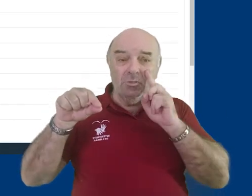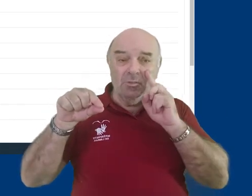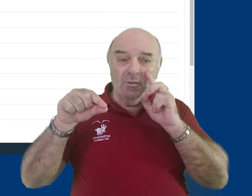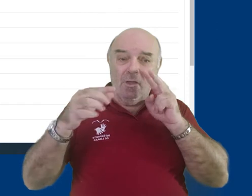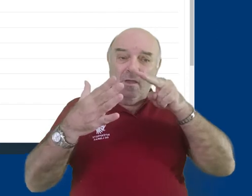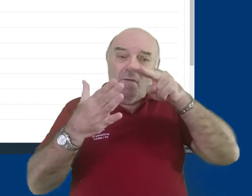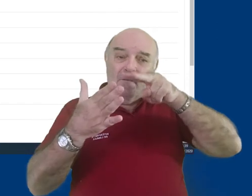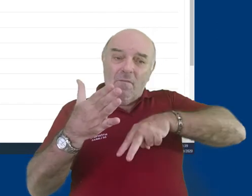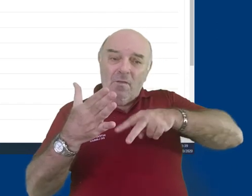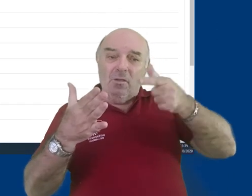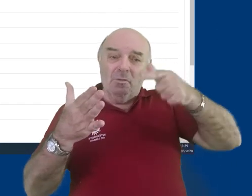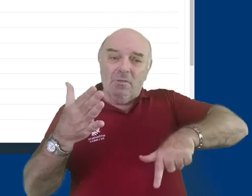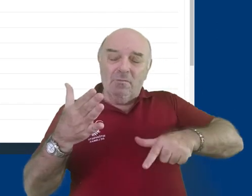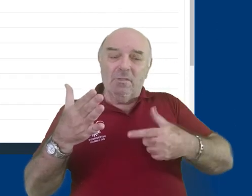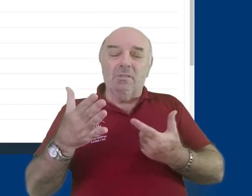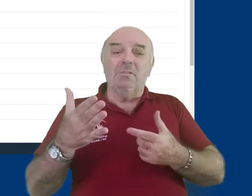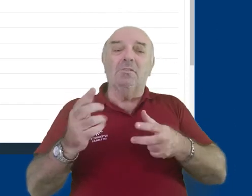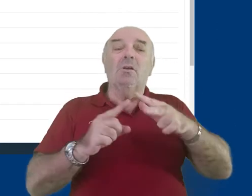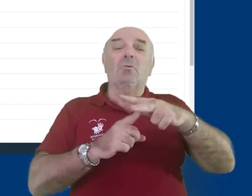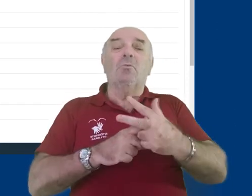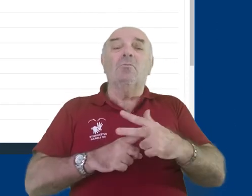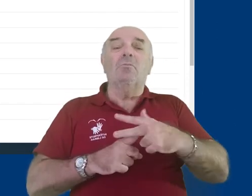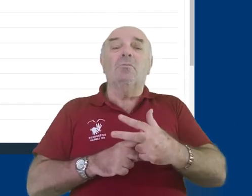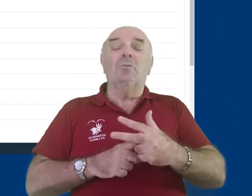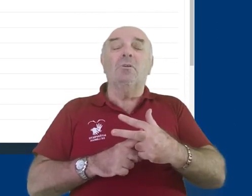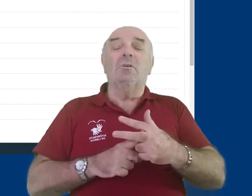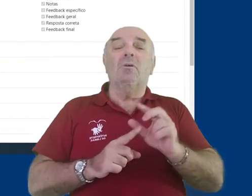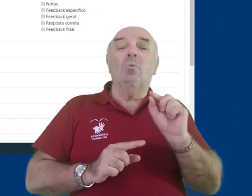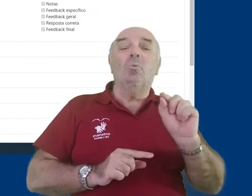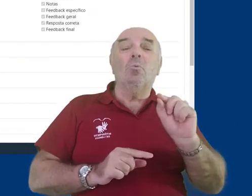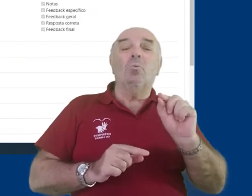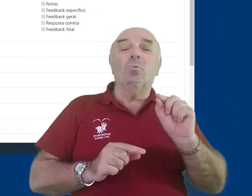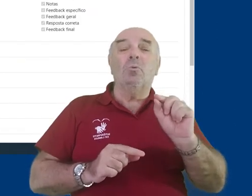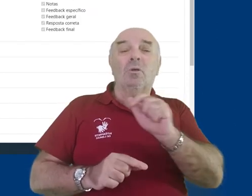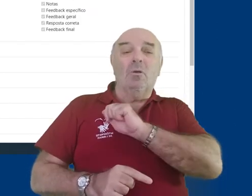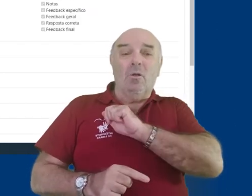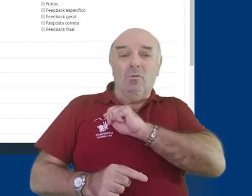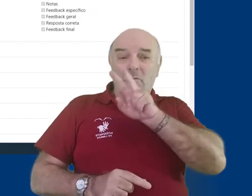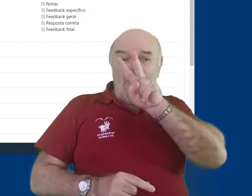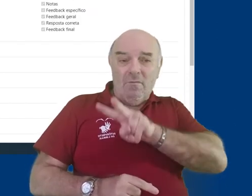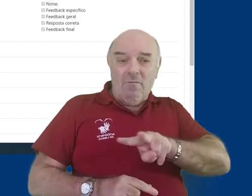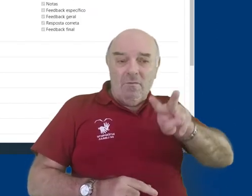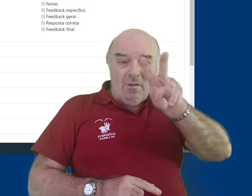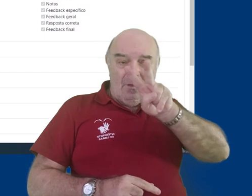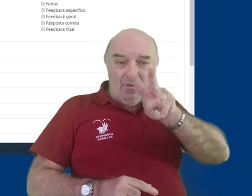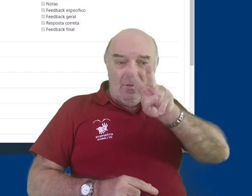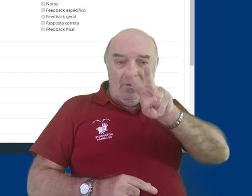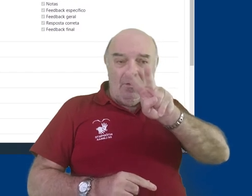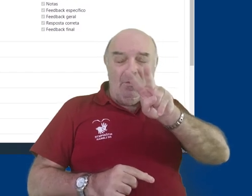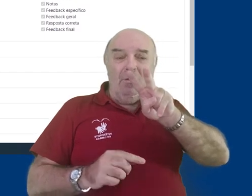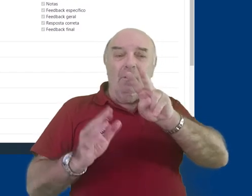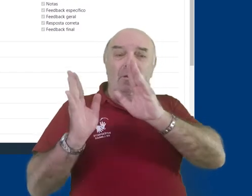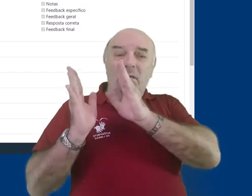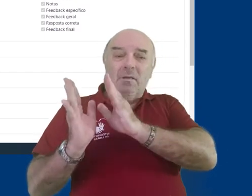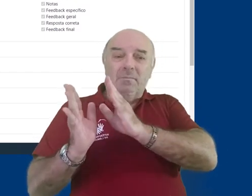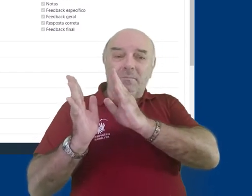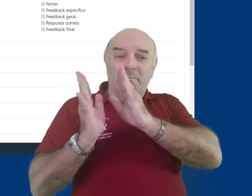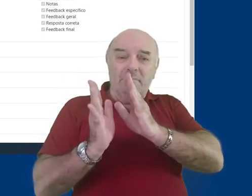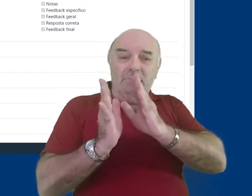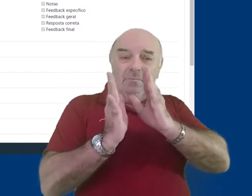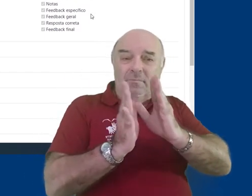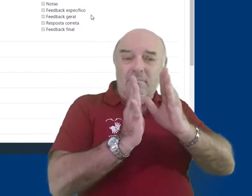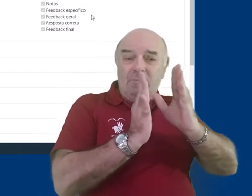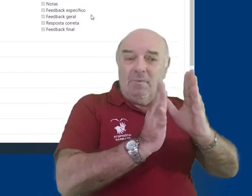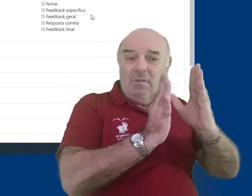Em opções de revisão, podemos configurar o que o usuário verá em cada